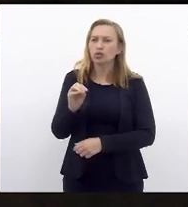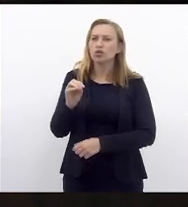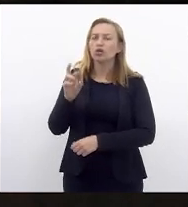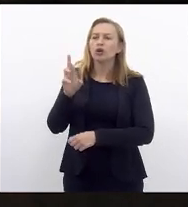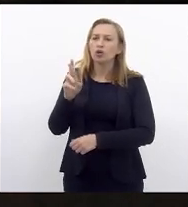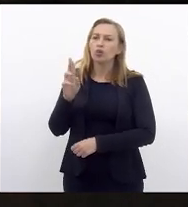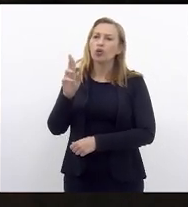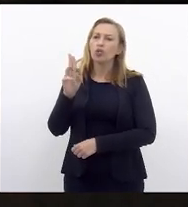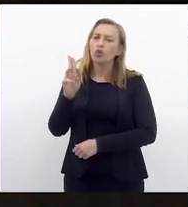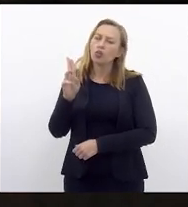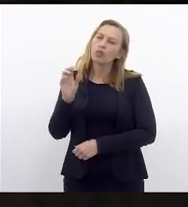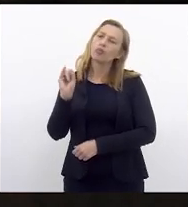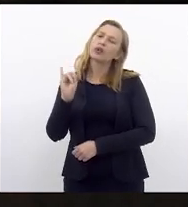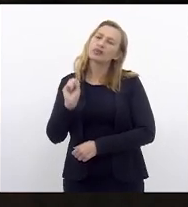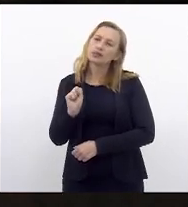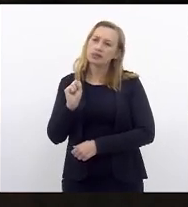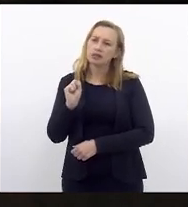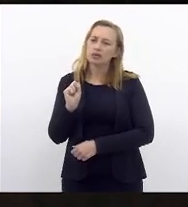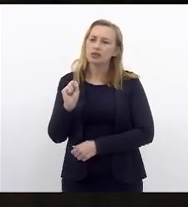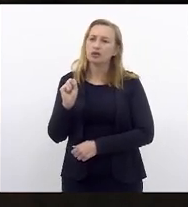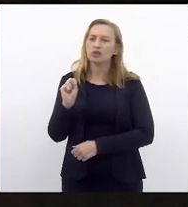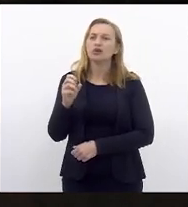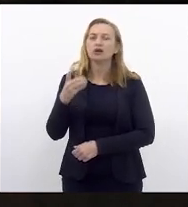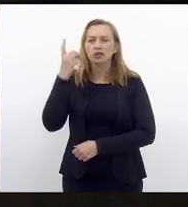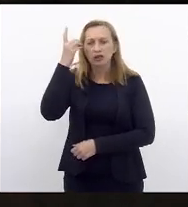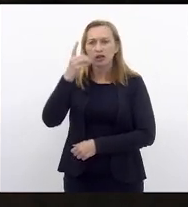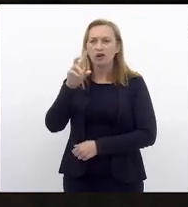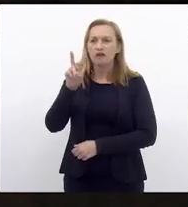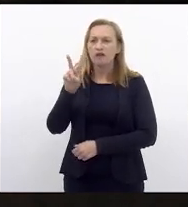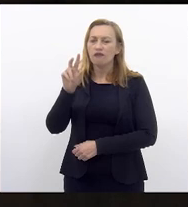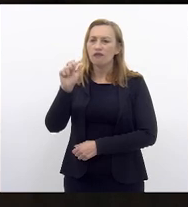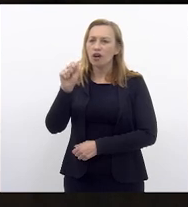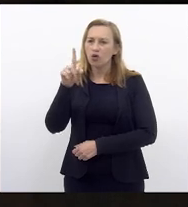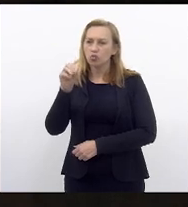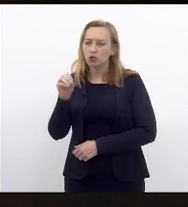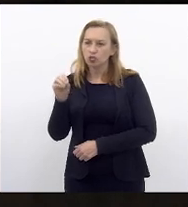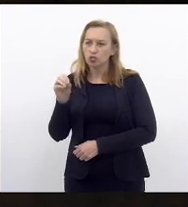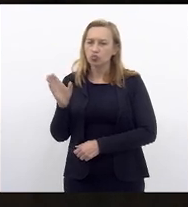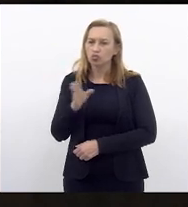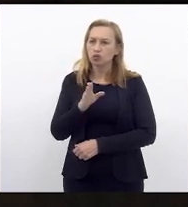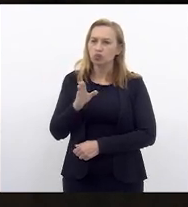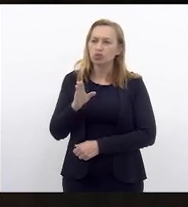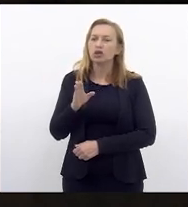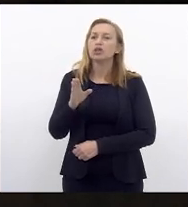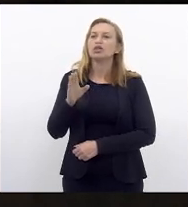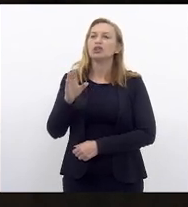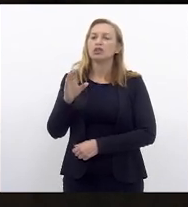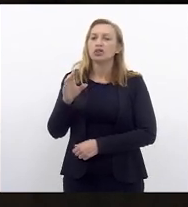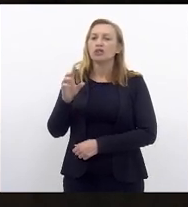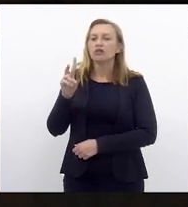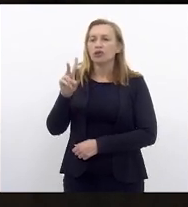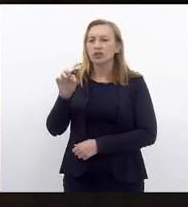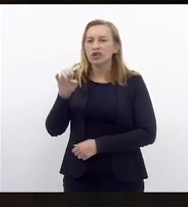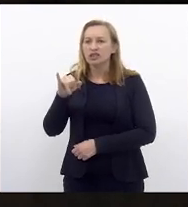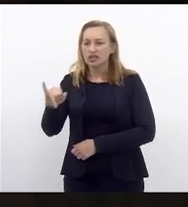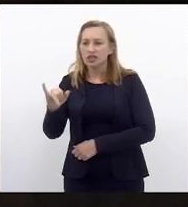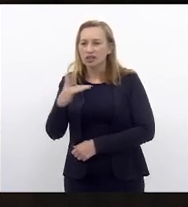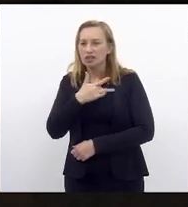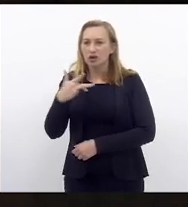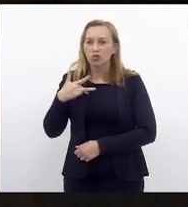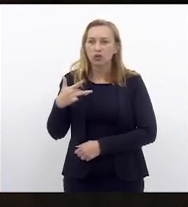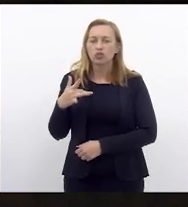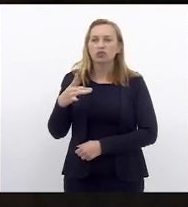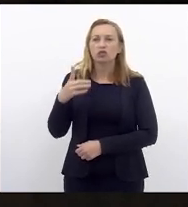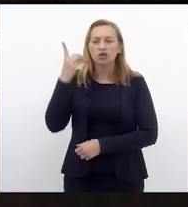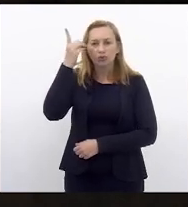Rubens Montempo. Deputado Valdo Ceasa. Deputado Valdeci da Saúde.